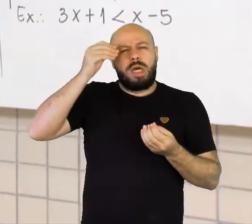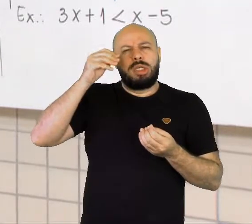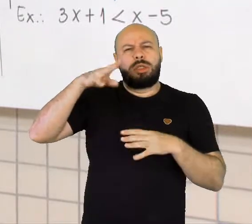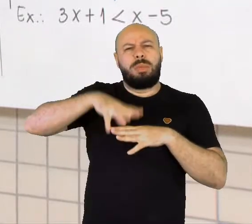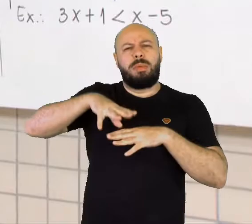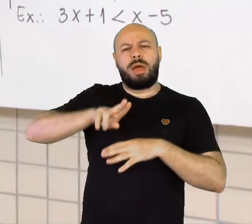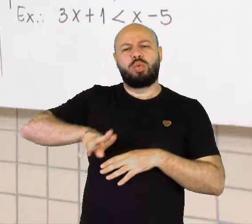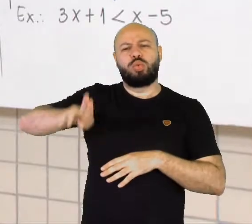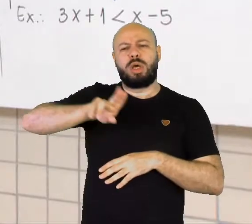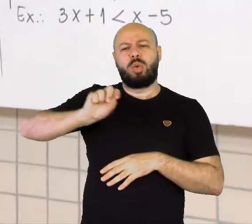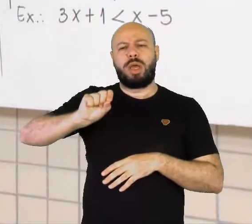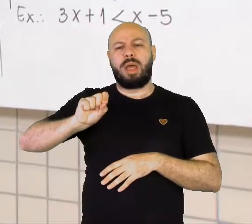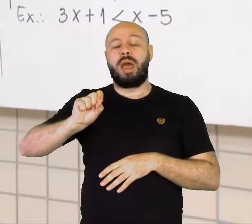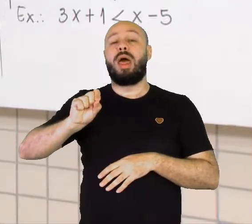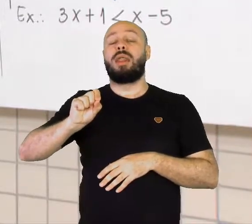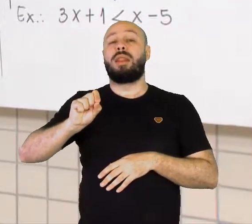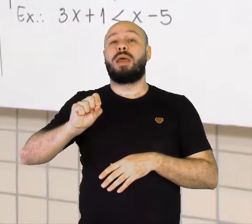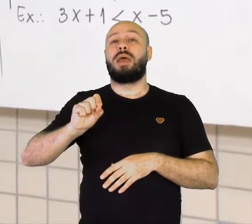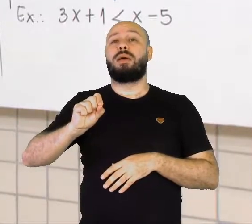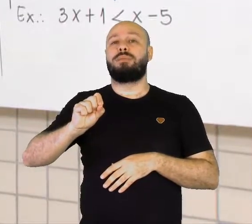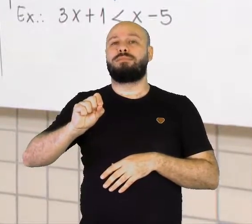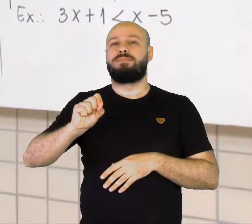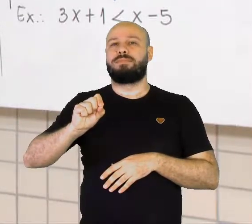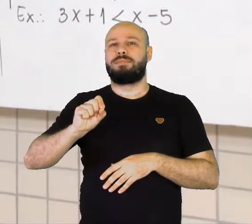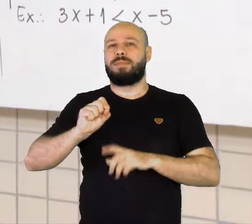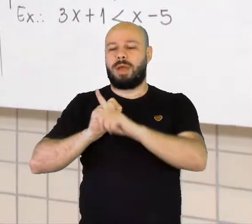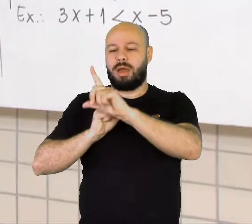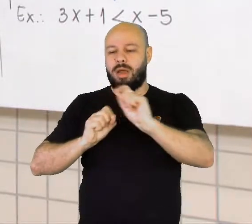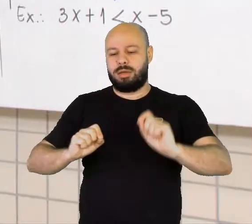A gente vai utilizar os sinais de